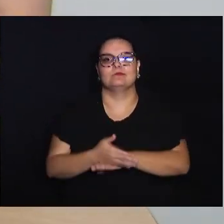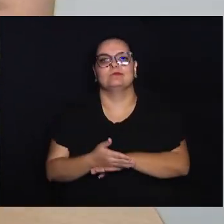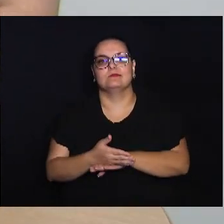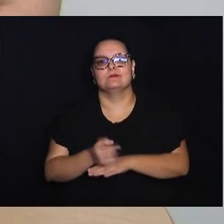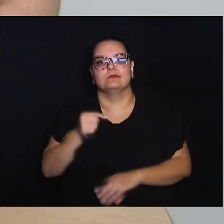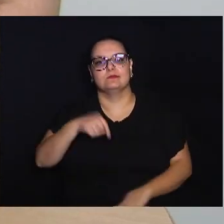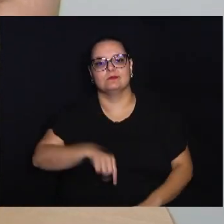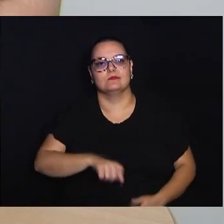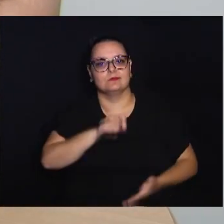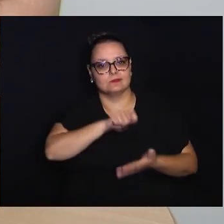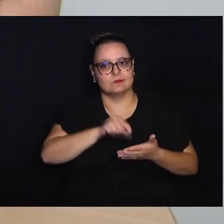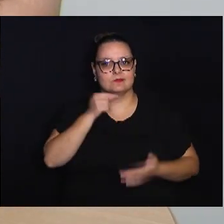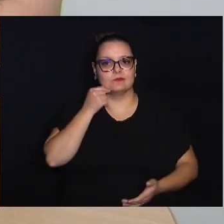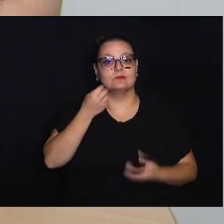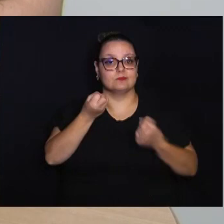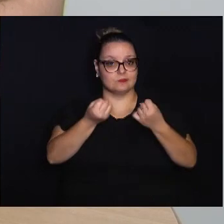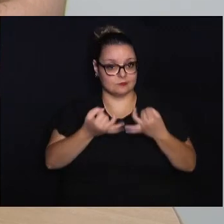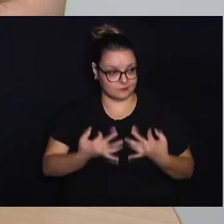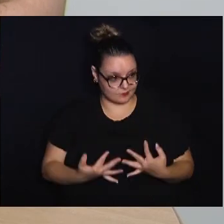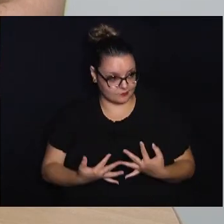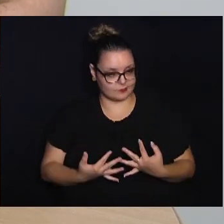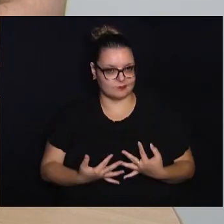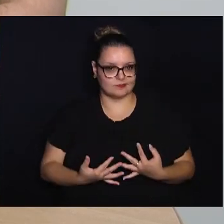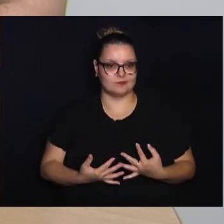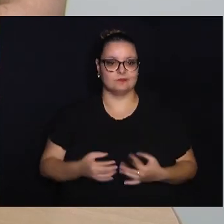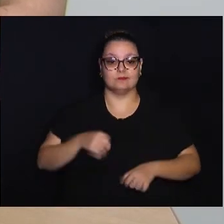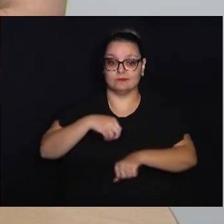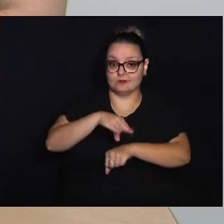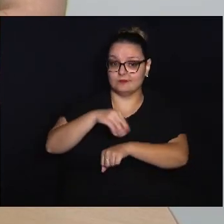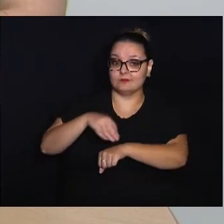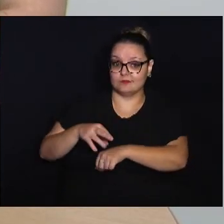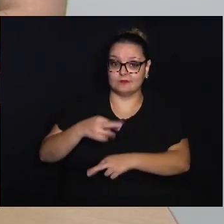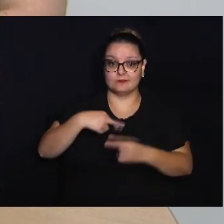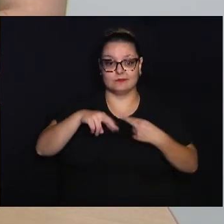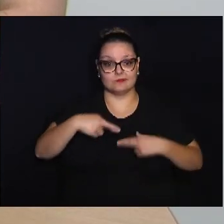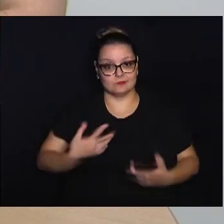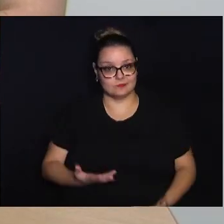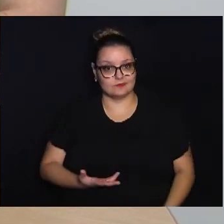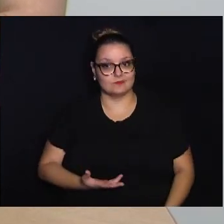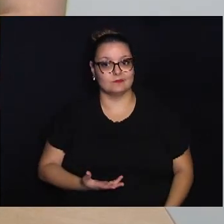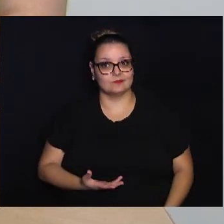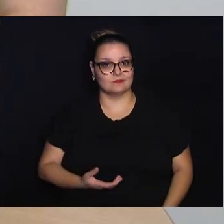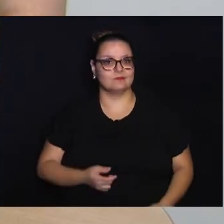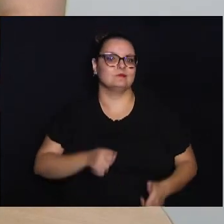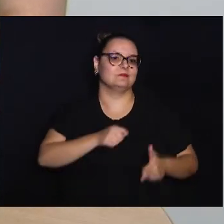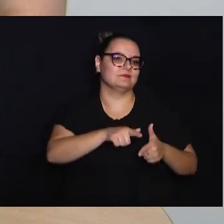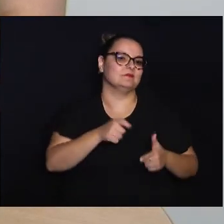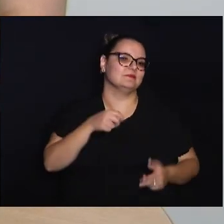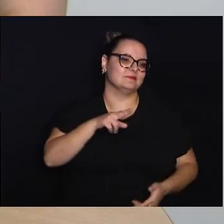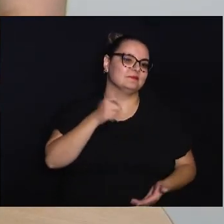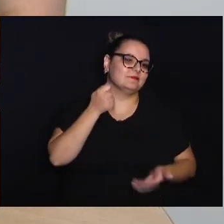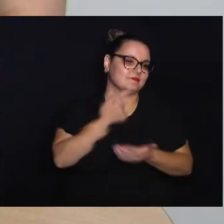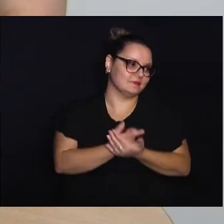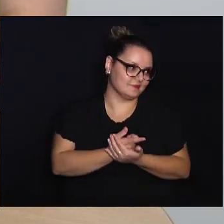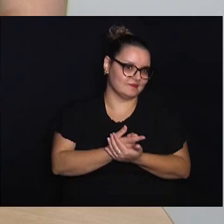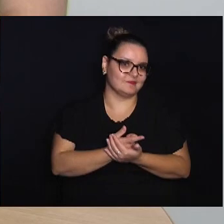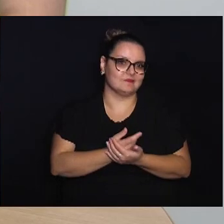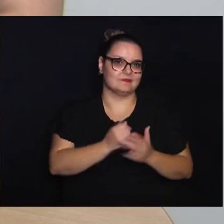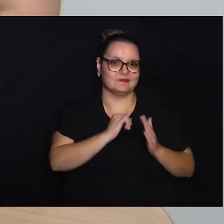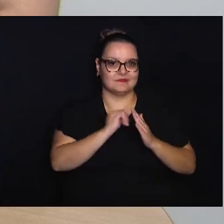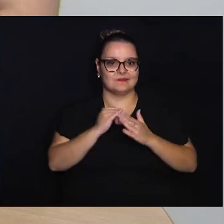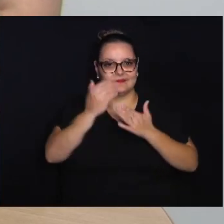pela participação, por ter explicado e passado dicas em relação a alugar ou